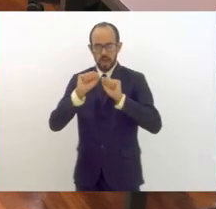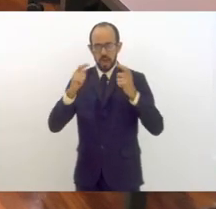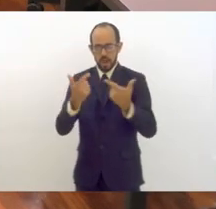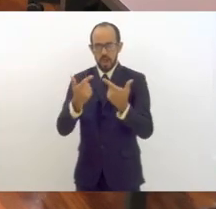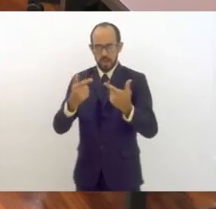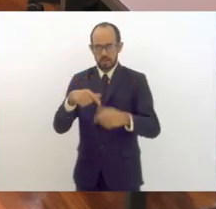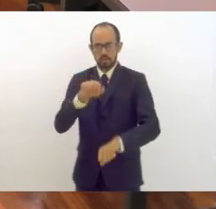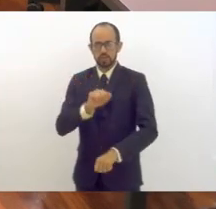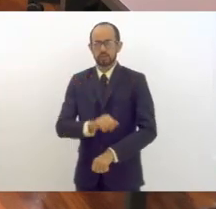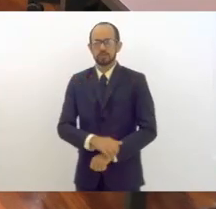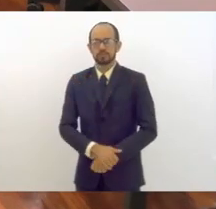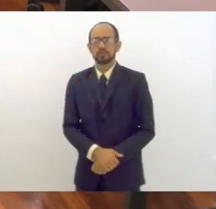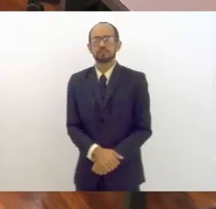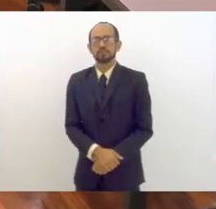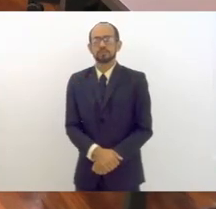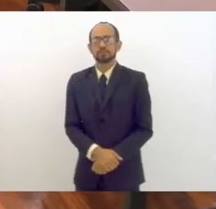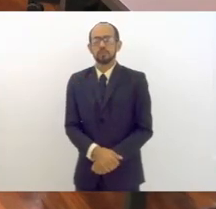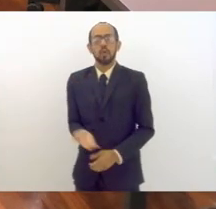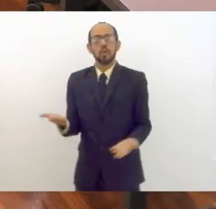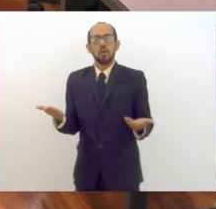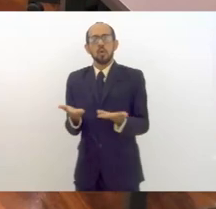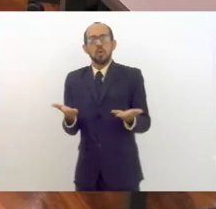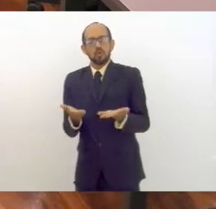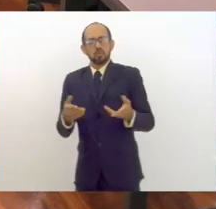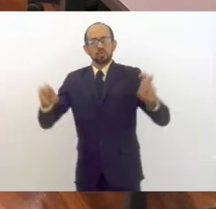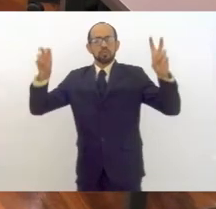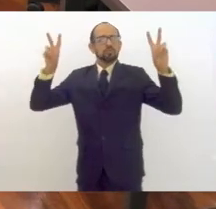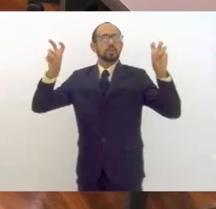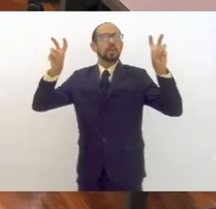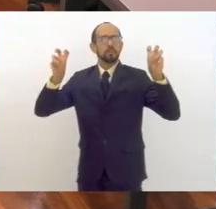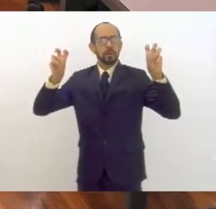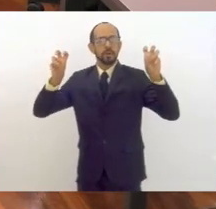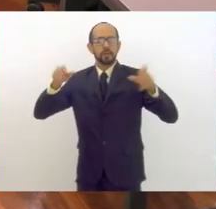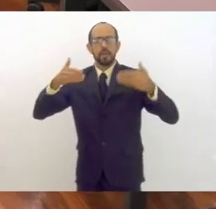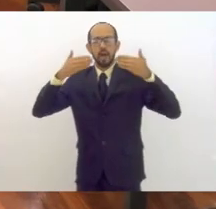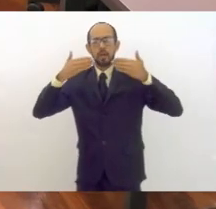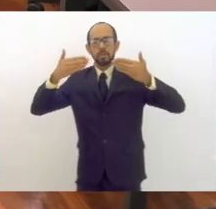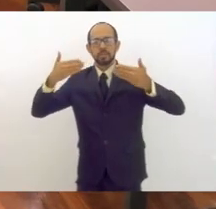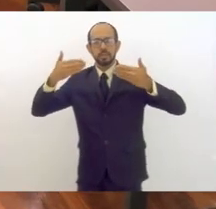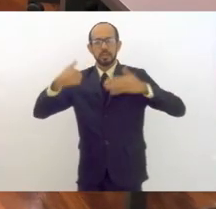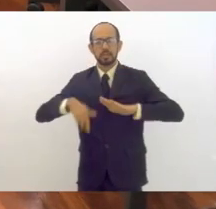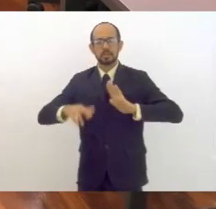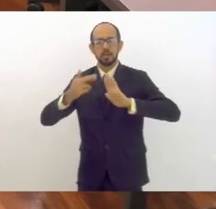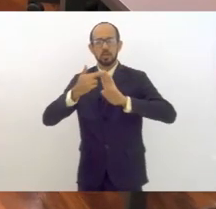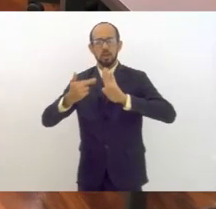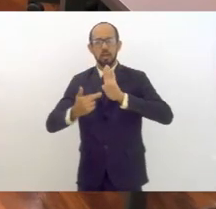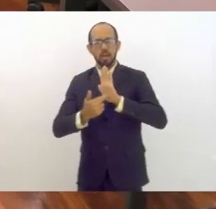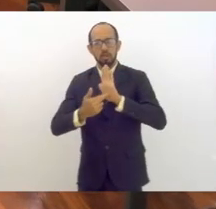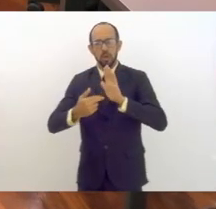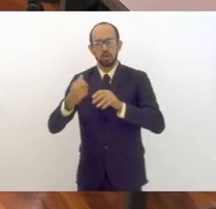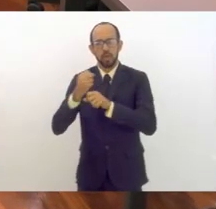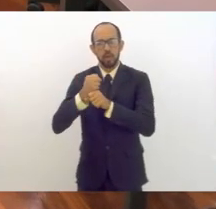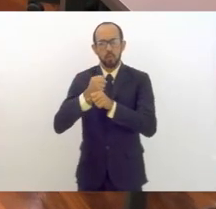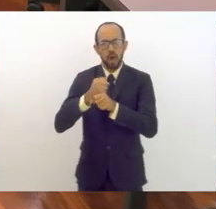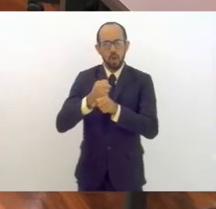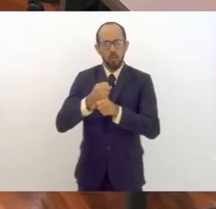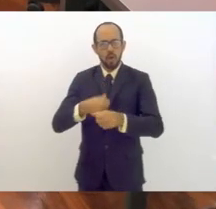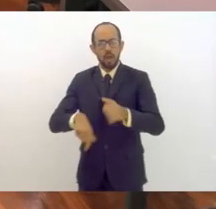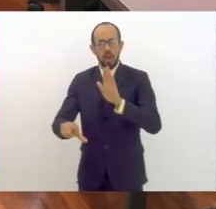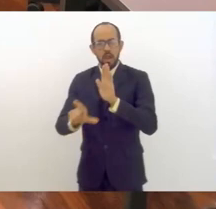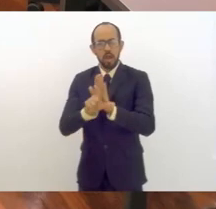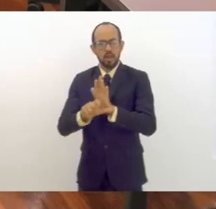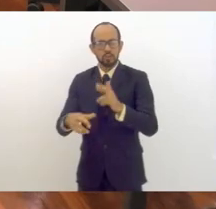Estado do Rio de Janeiro. Hoje, com o tema apresentação do relatório anual da Lei de